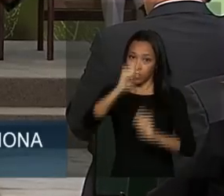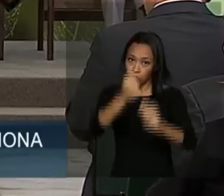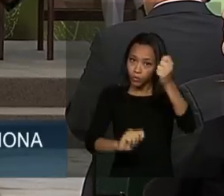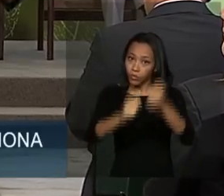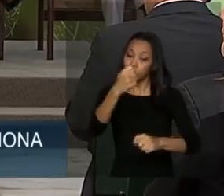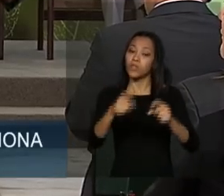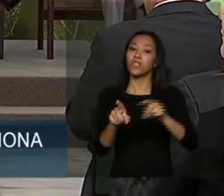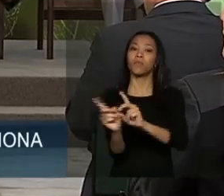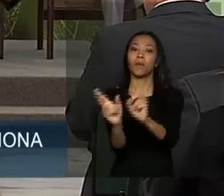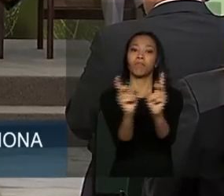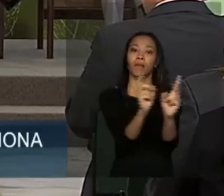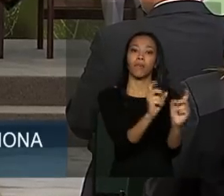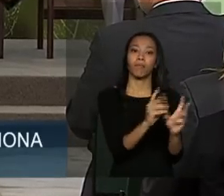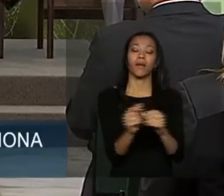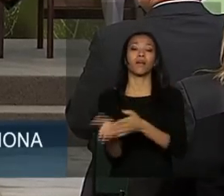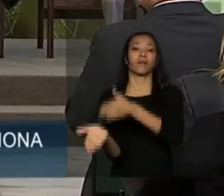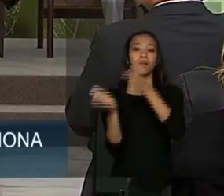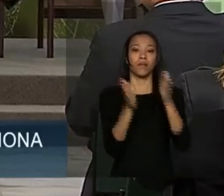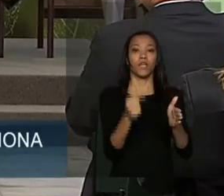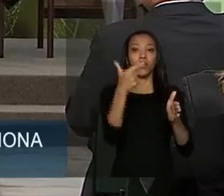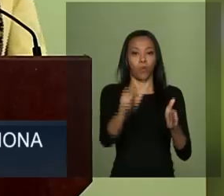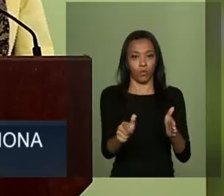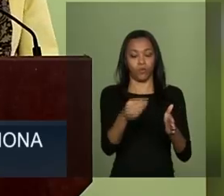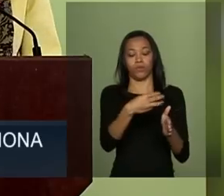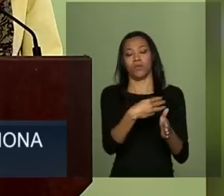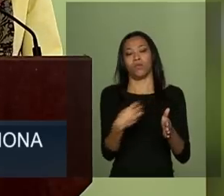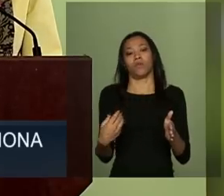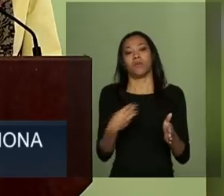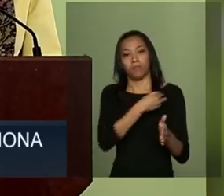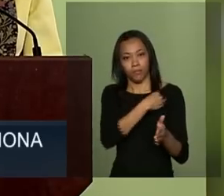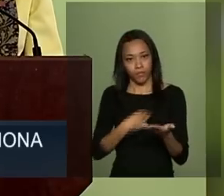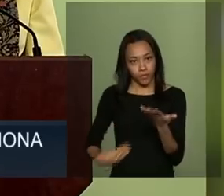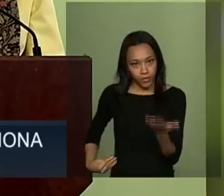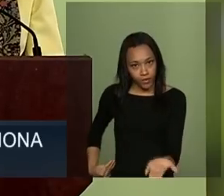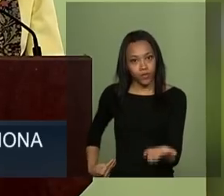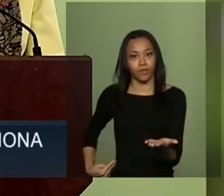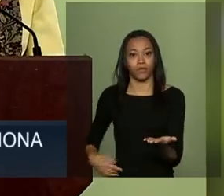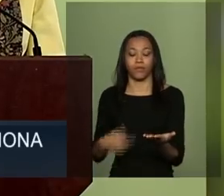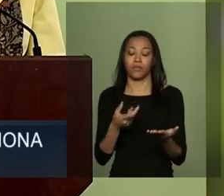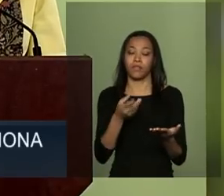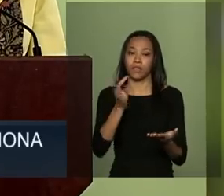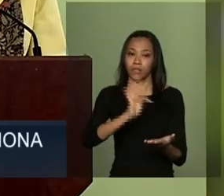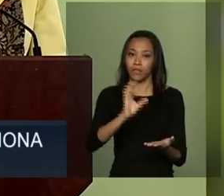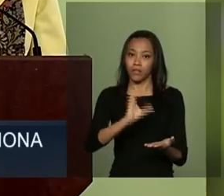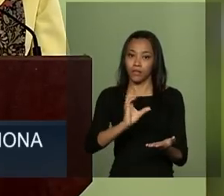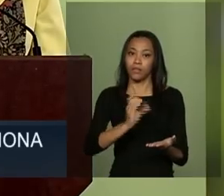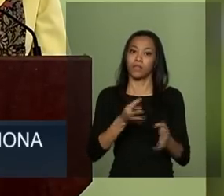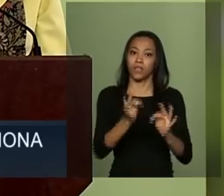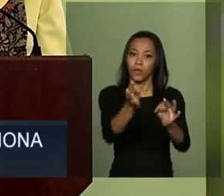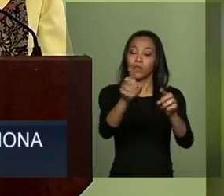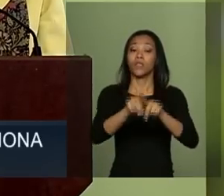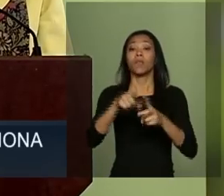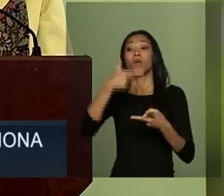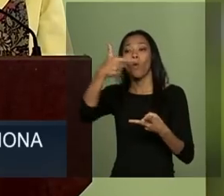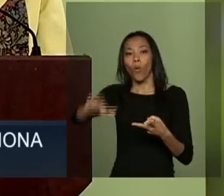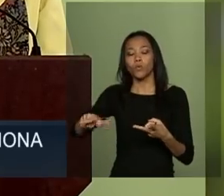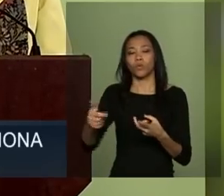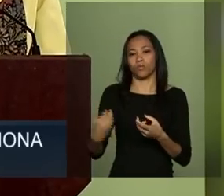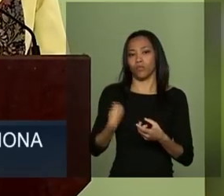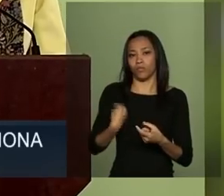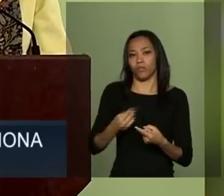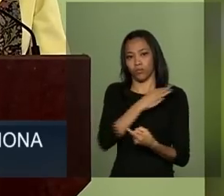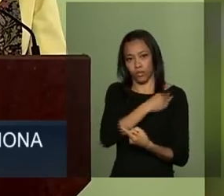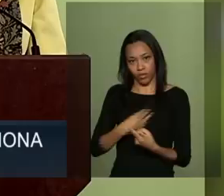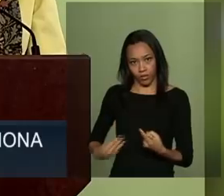da Ciência, Tecnologia e Inovação. Queria também cumprimentar os ministros Cátia Abreu, da Agricultura,